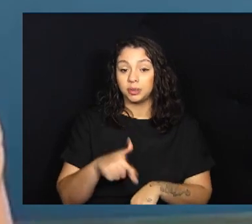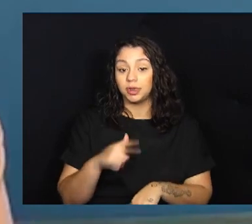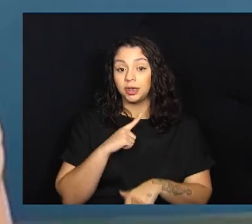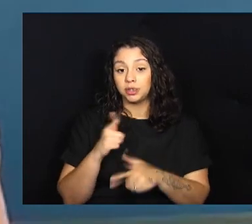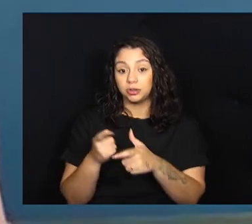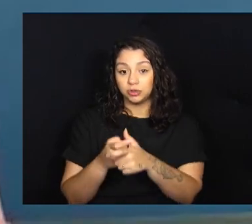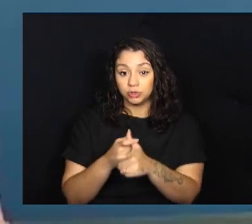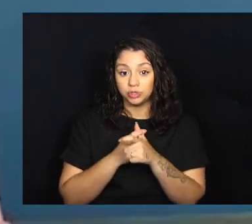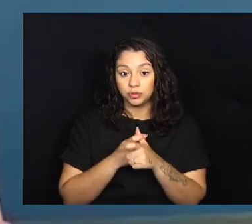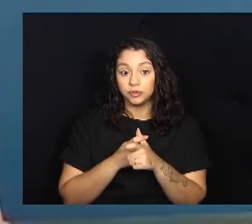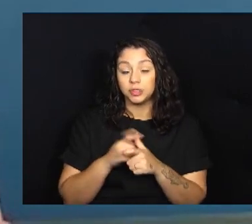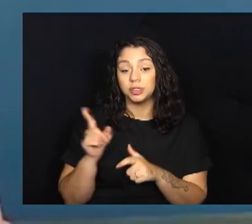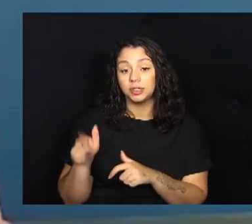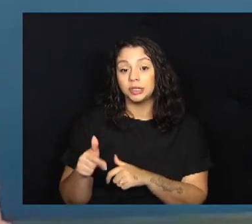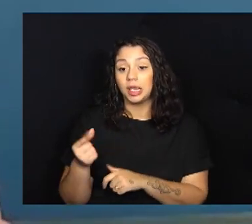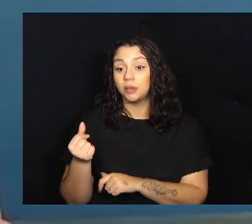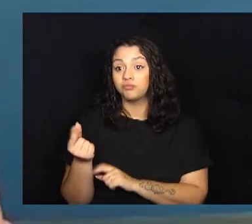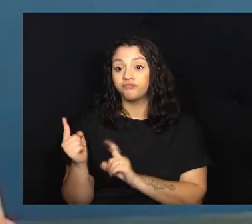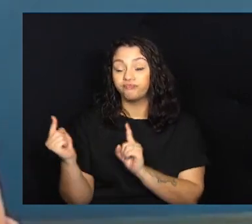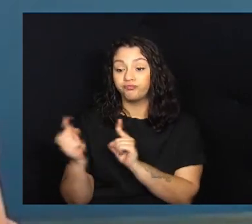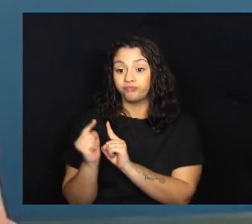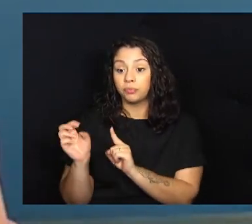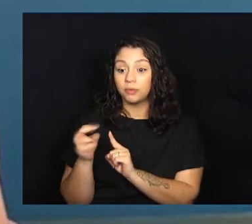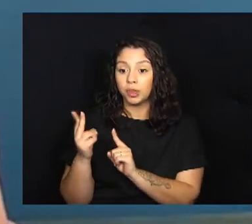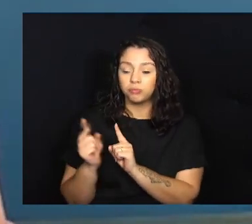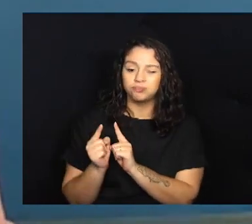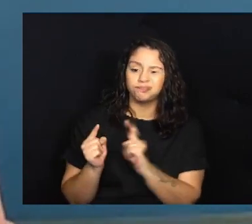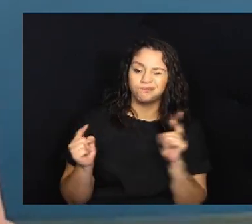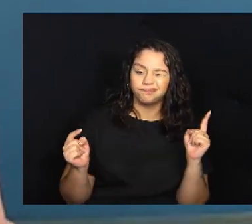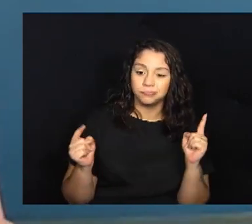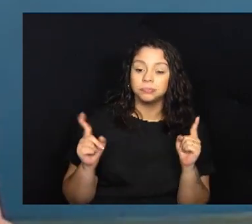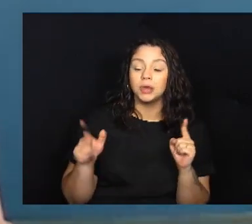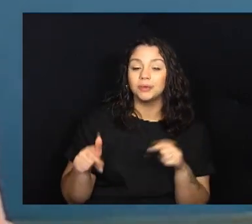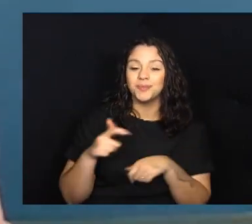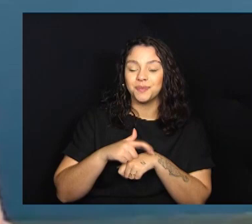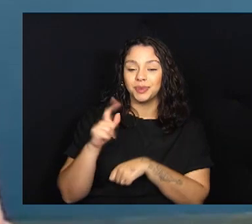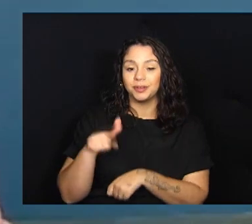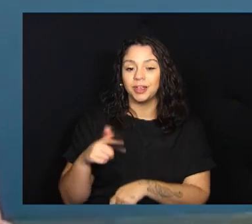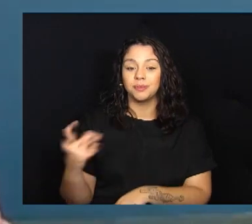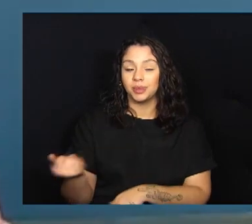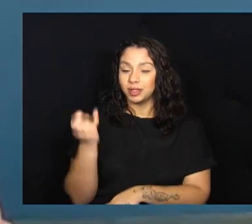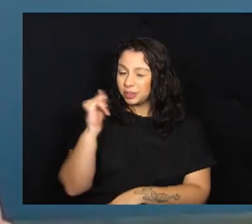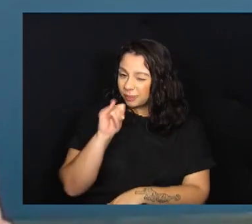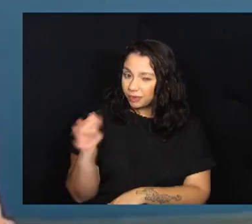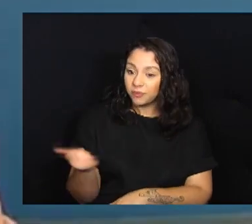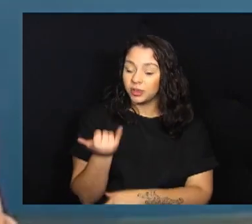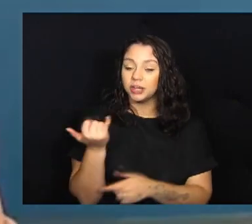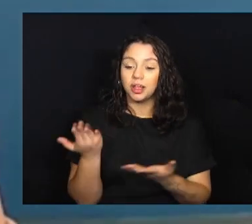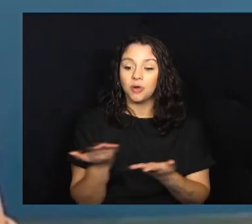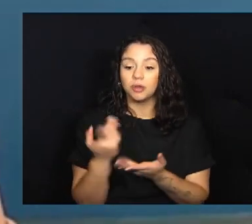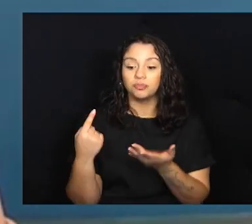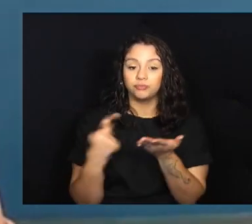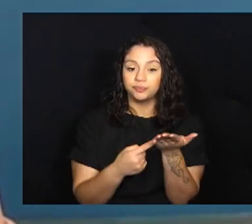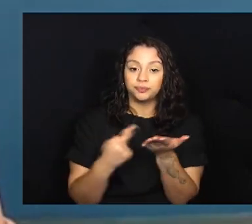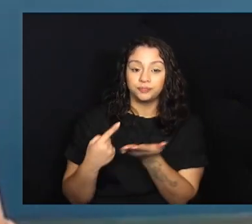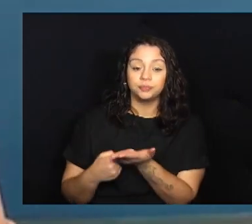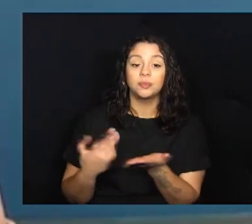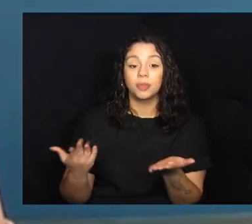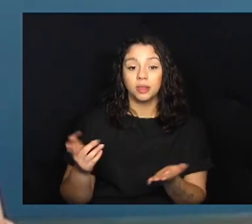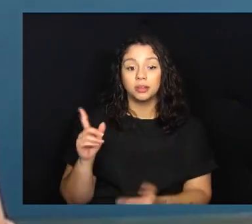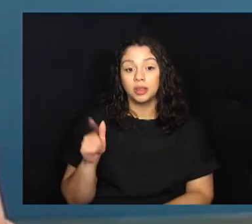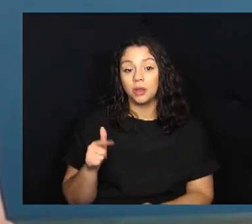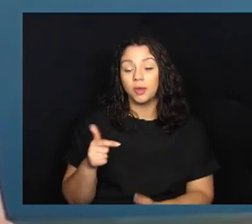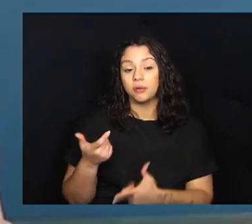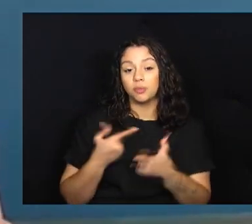dívidas mais curtas, dívidas mais longas, mais antigas, este é um momento super importante para, sim, aproveitar para renegociar, né? Então, cabendo ali no